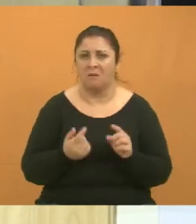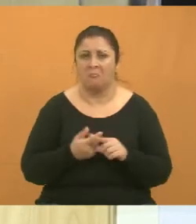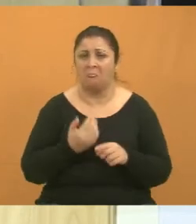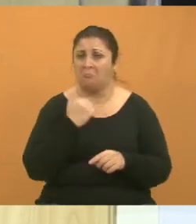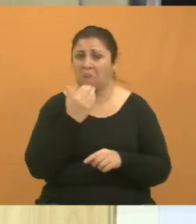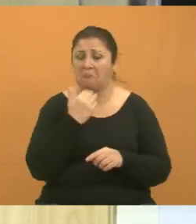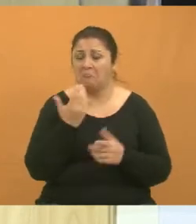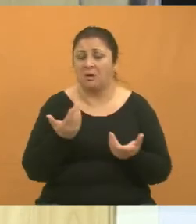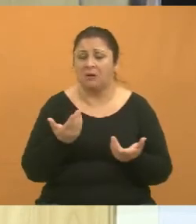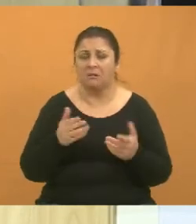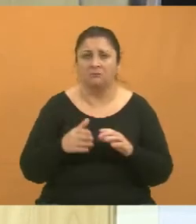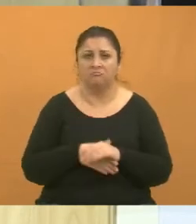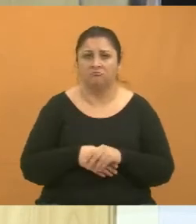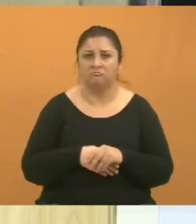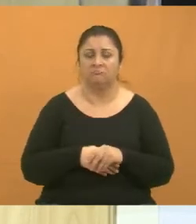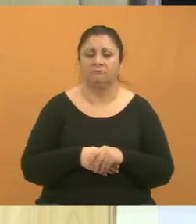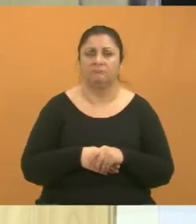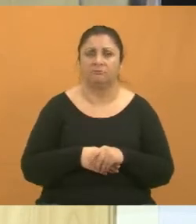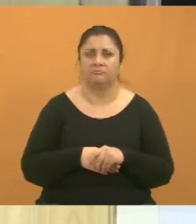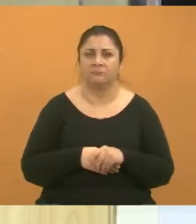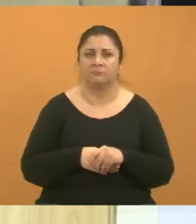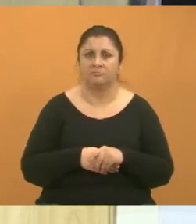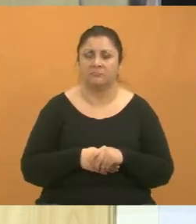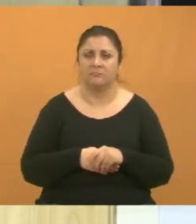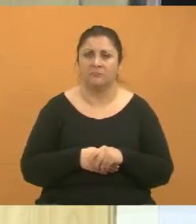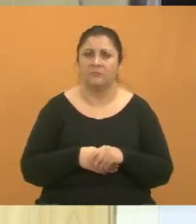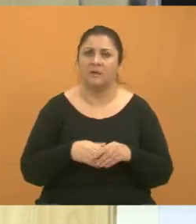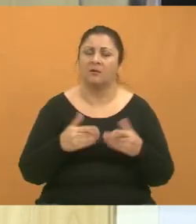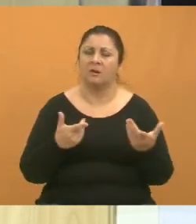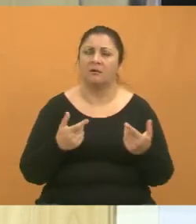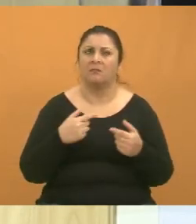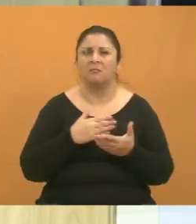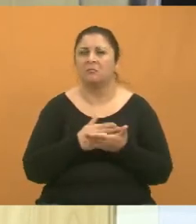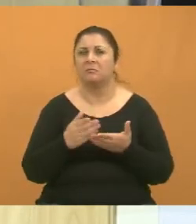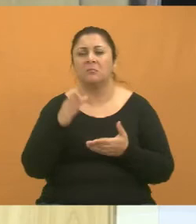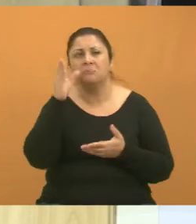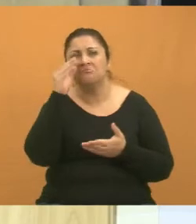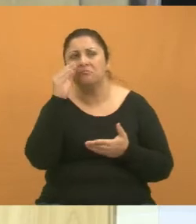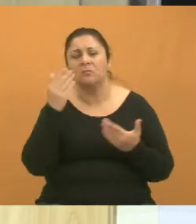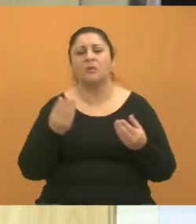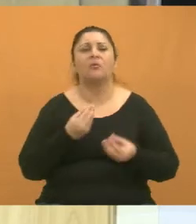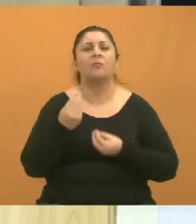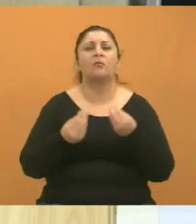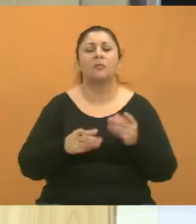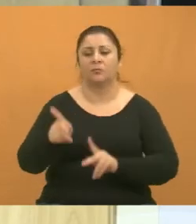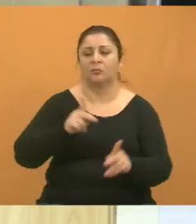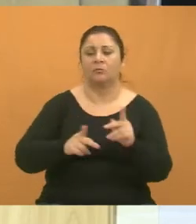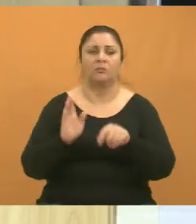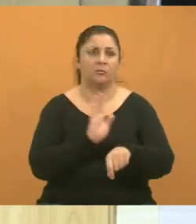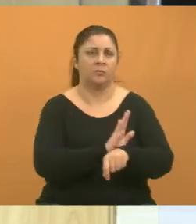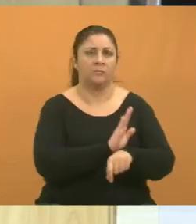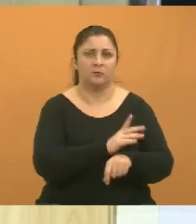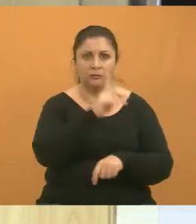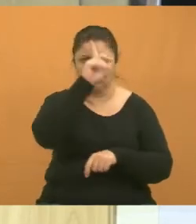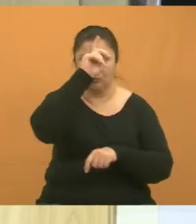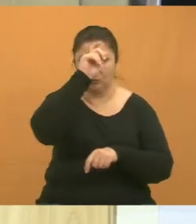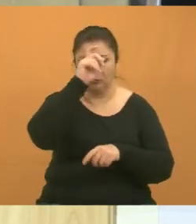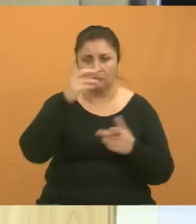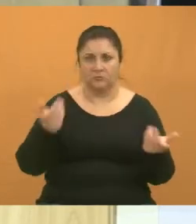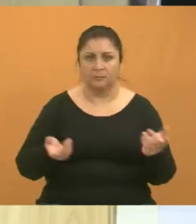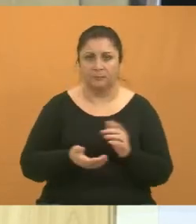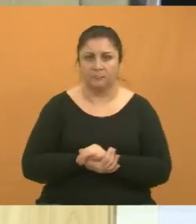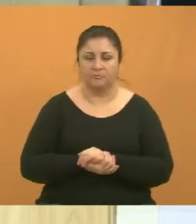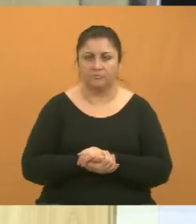tive essa curiosidade ainda, mas voltando agora, esse projeto aqui me deu essa curiosidade de saber o quanto que a população tem